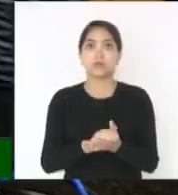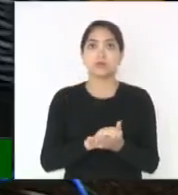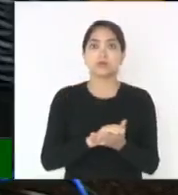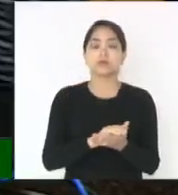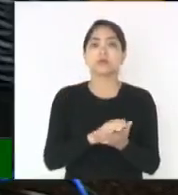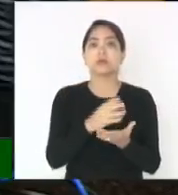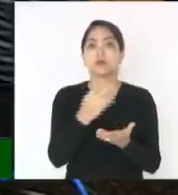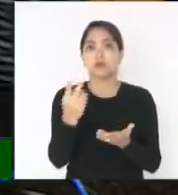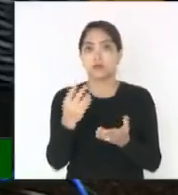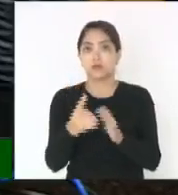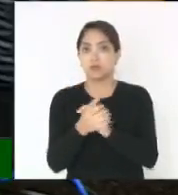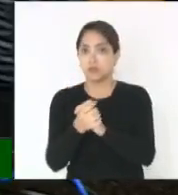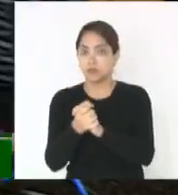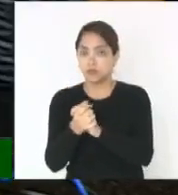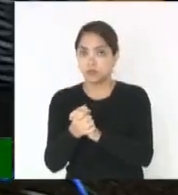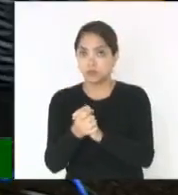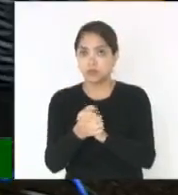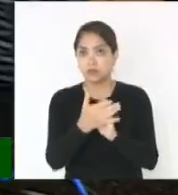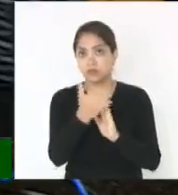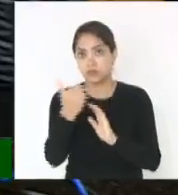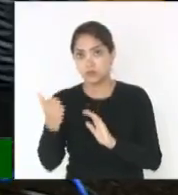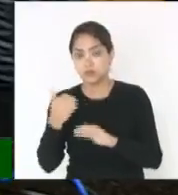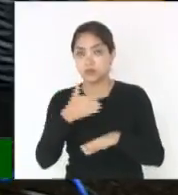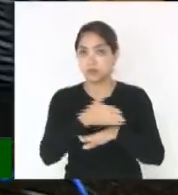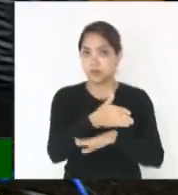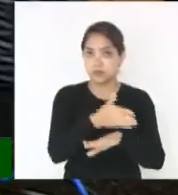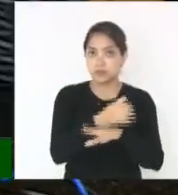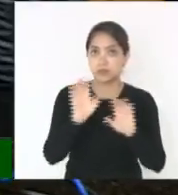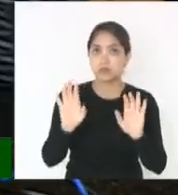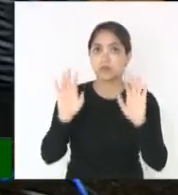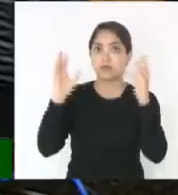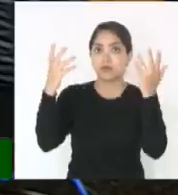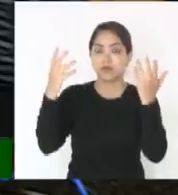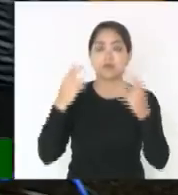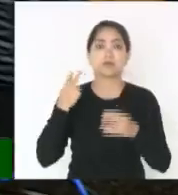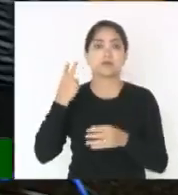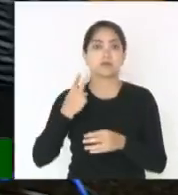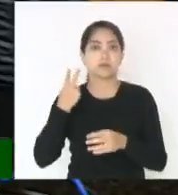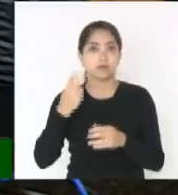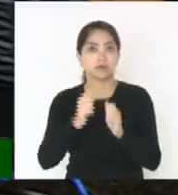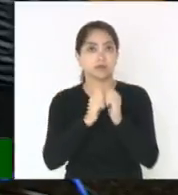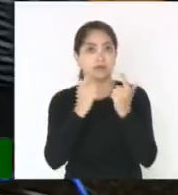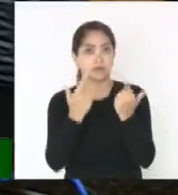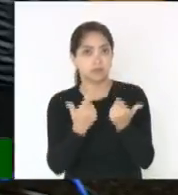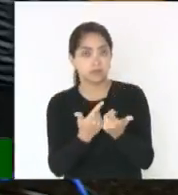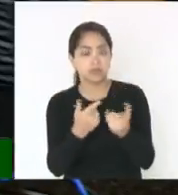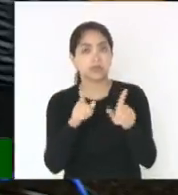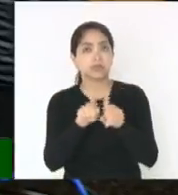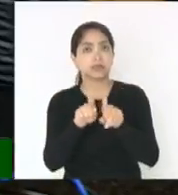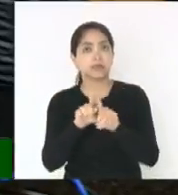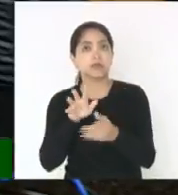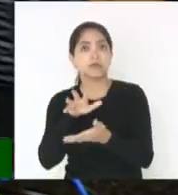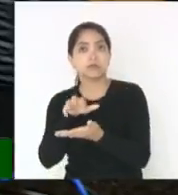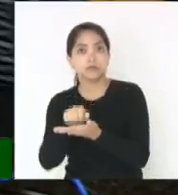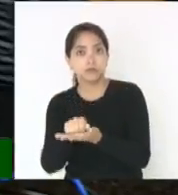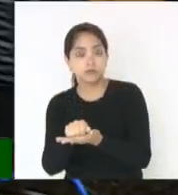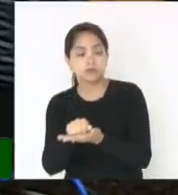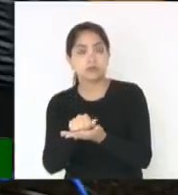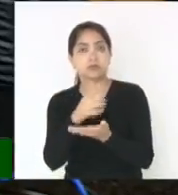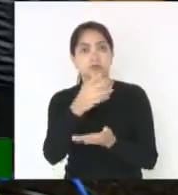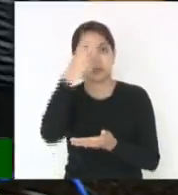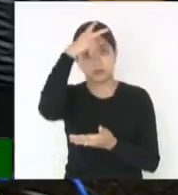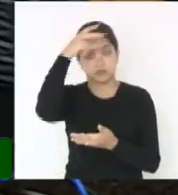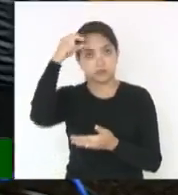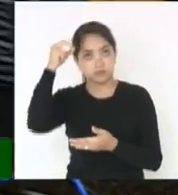Quero cumprimentar a todos que estão participando do evento dos vereadores e também aqui na Assembleia. Queria também fazer um registro da presença do prefeito